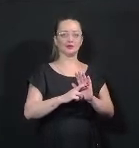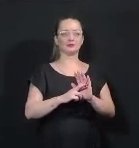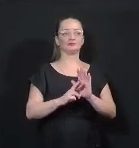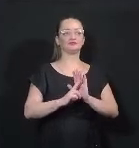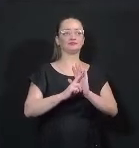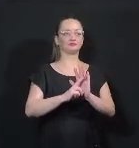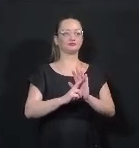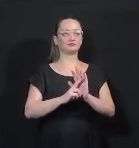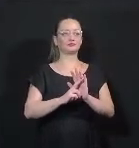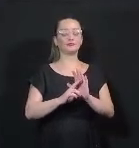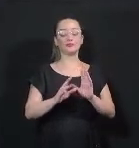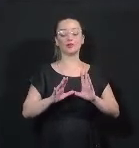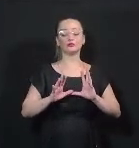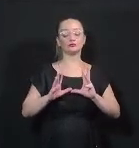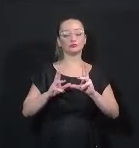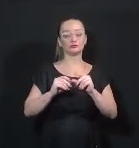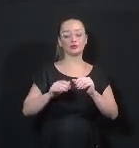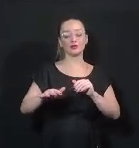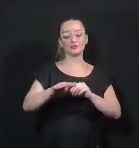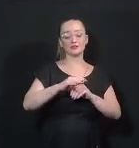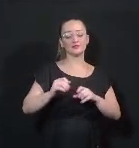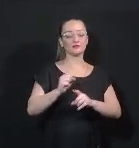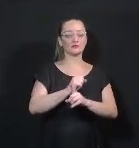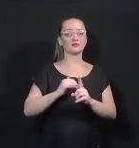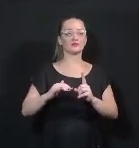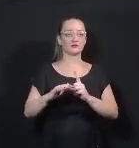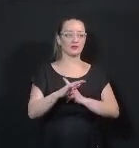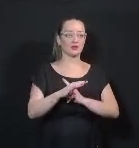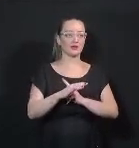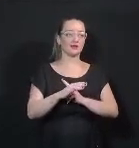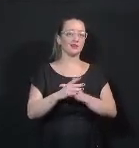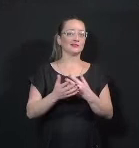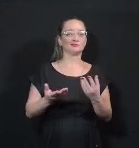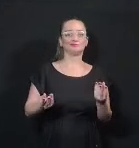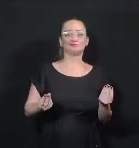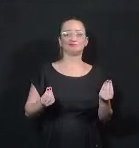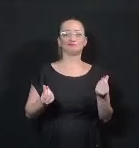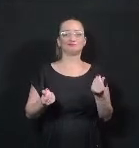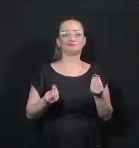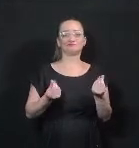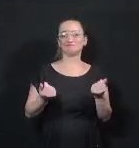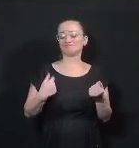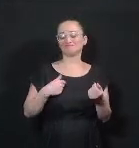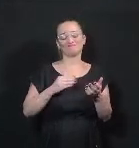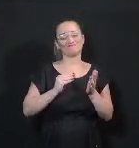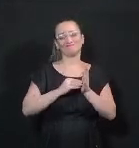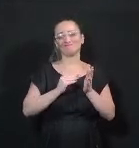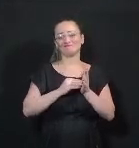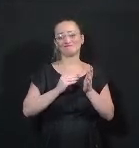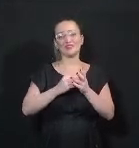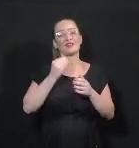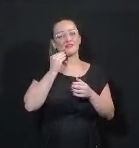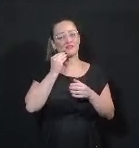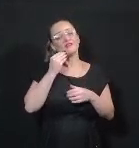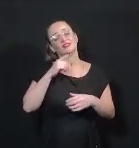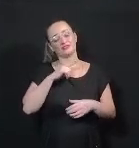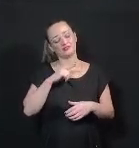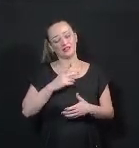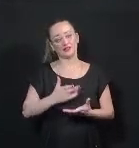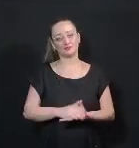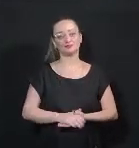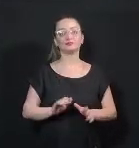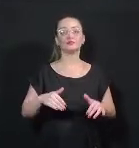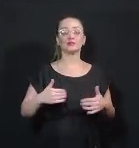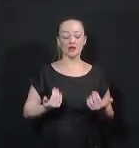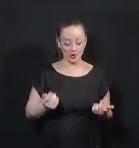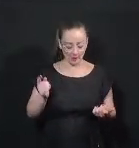de todos os segmentos da sociedade, ela fica comprometida. E, então, esse é o